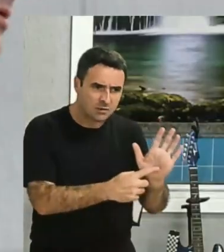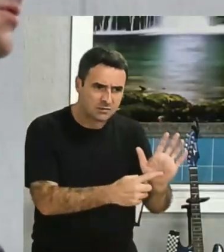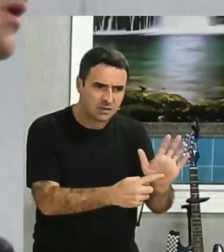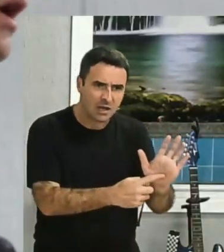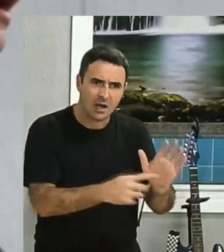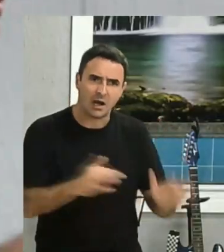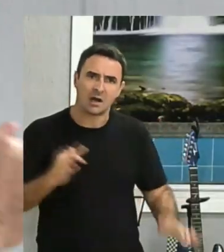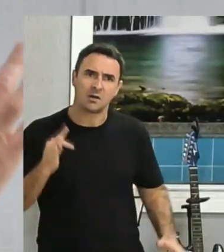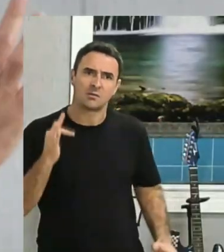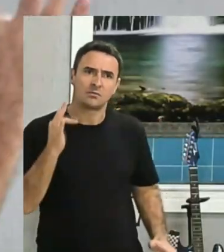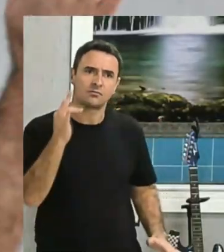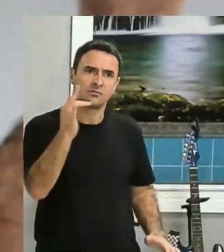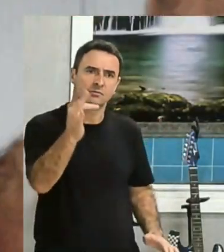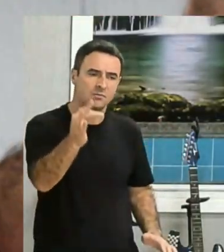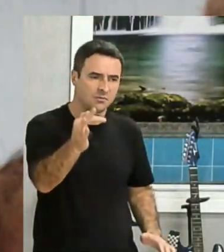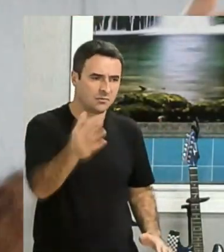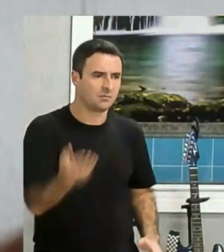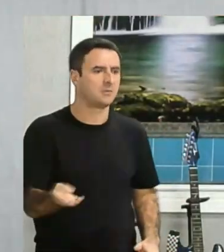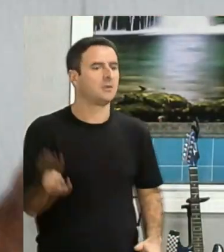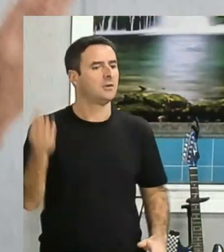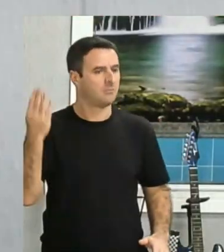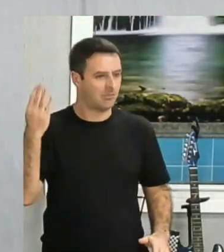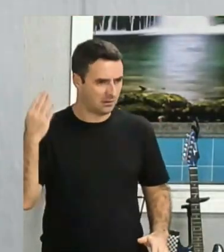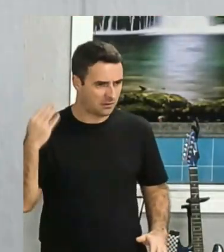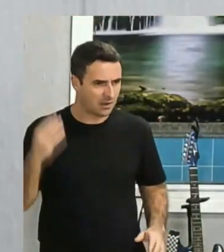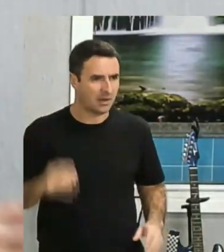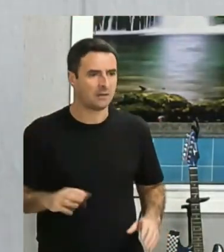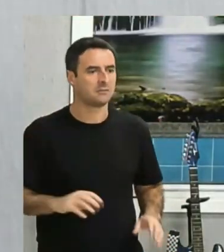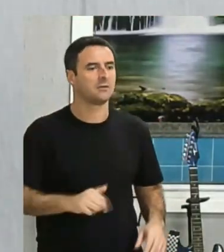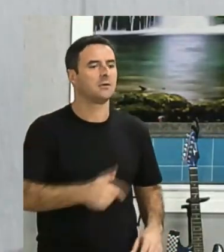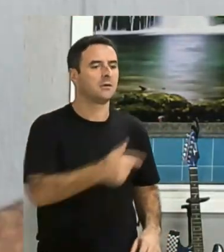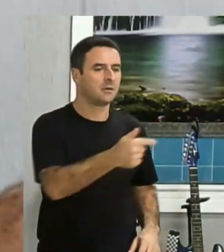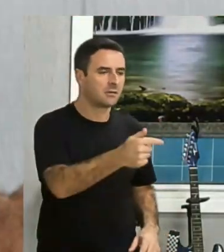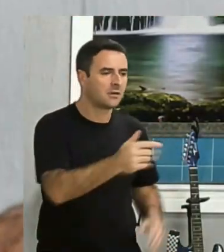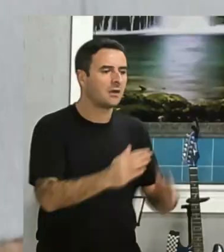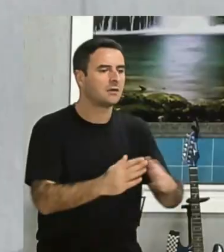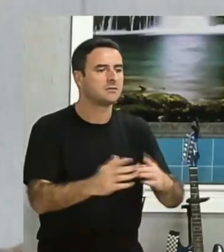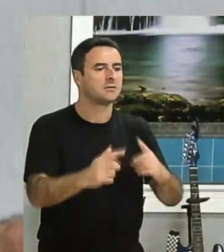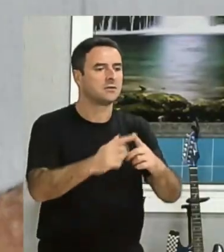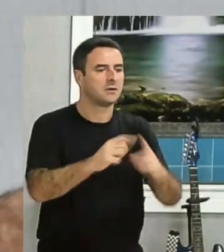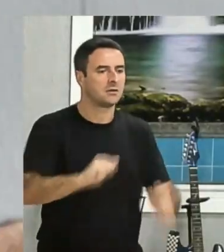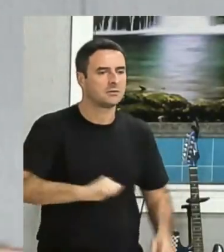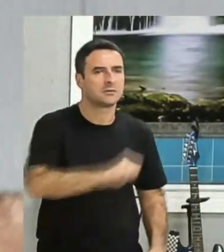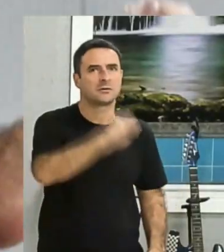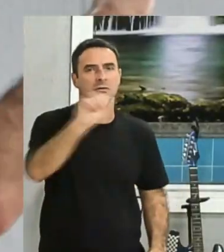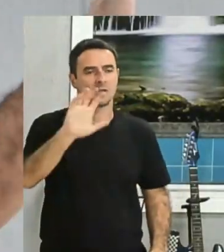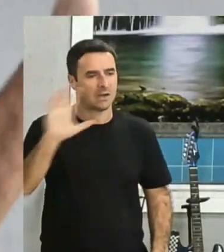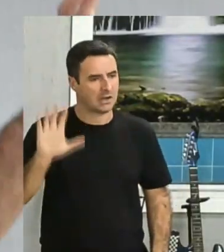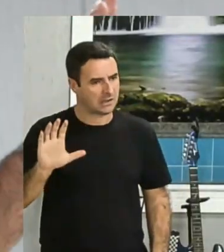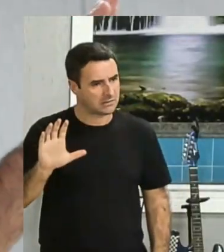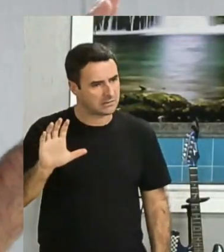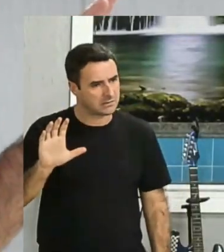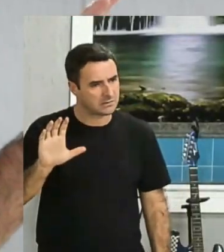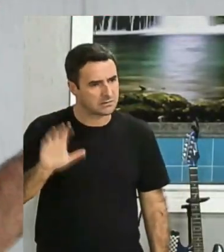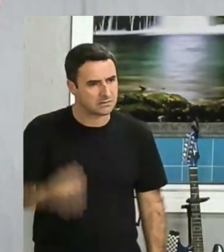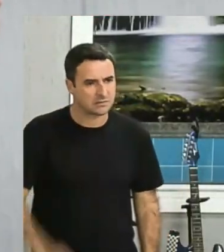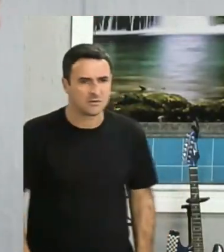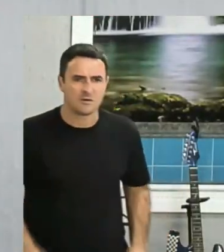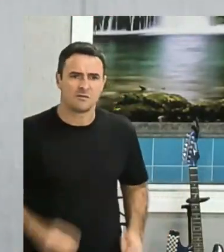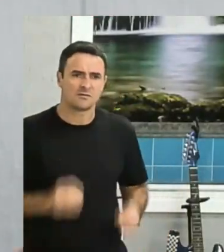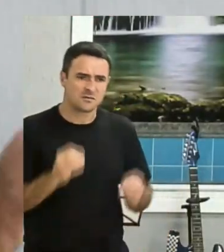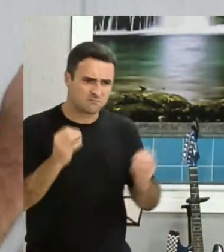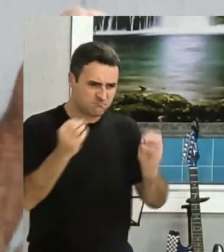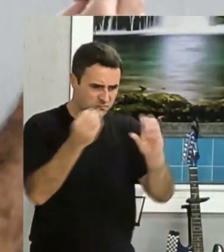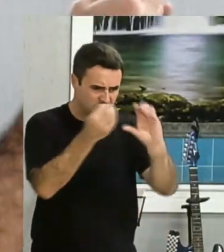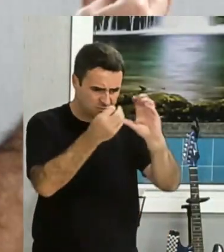eras, para as 7 igrejas da Ásia. E esses propósitos, essas verdades, vão sendo